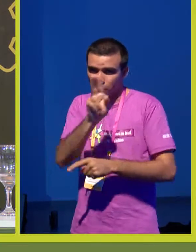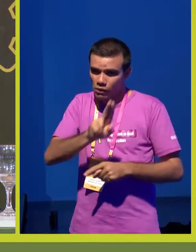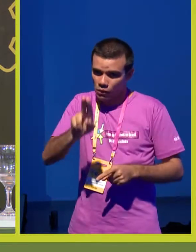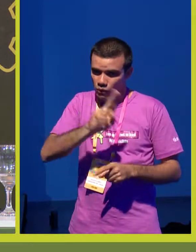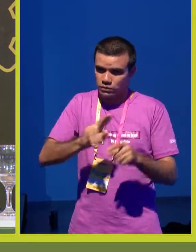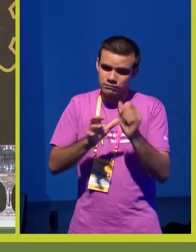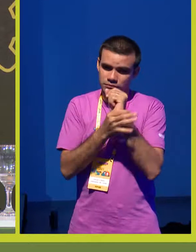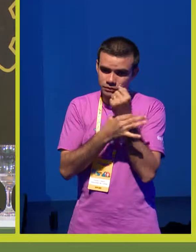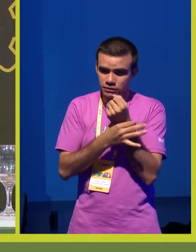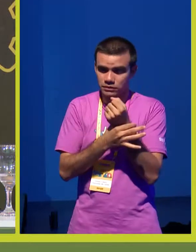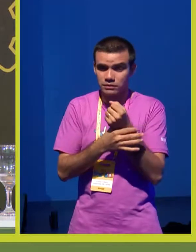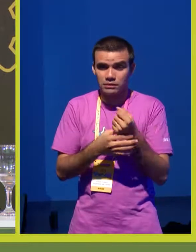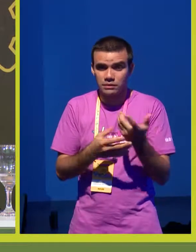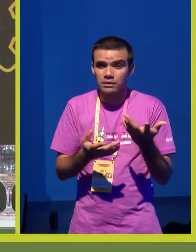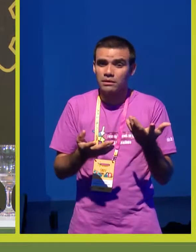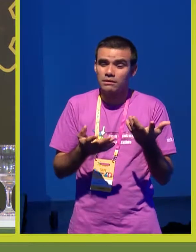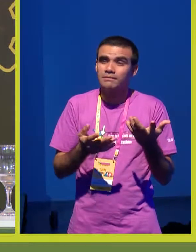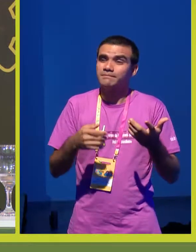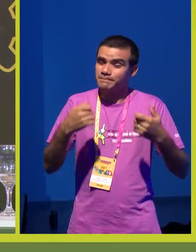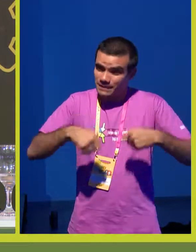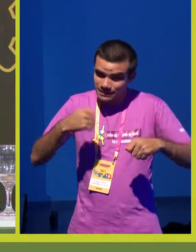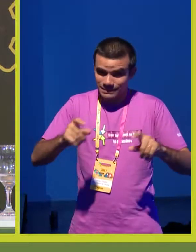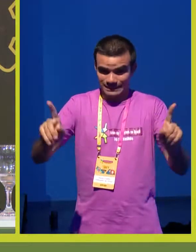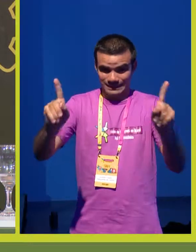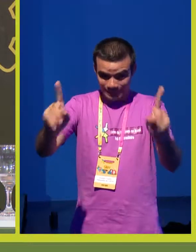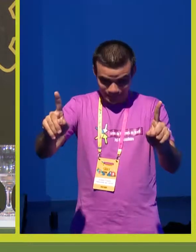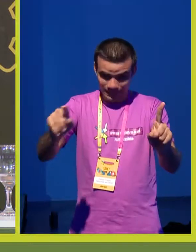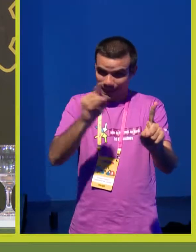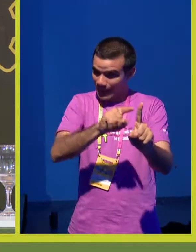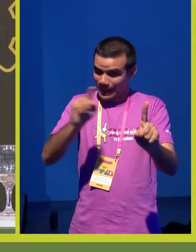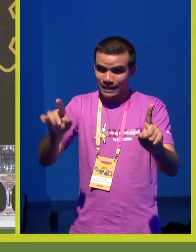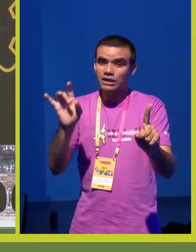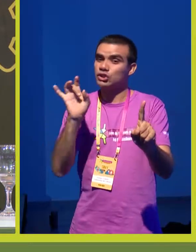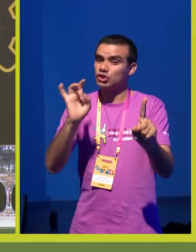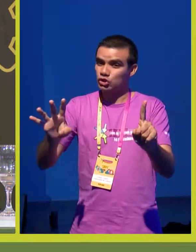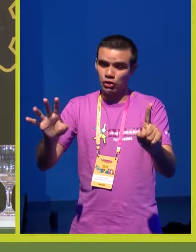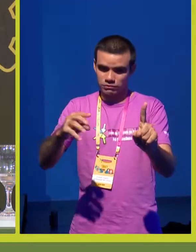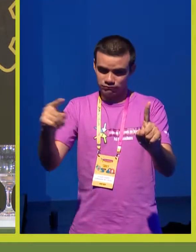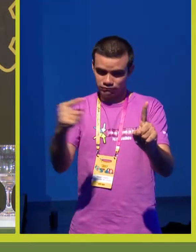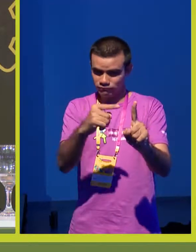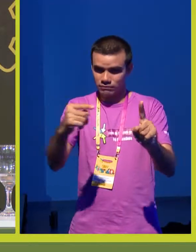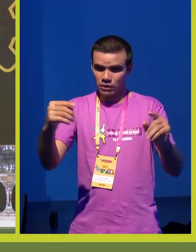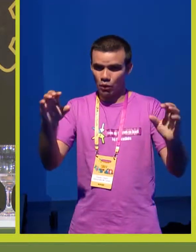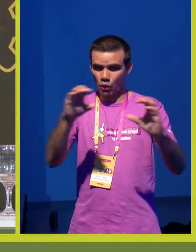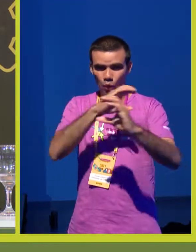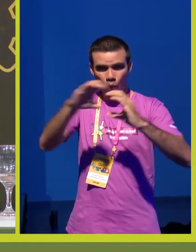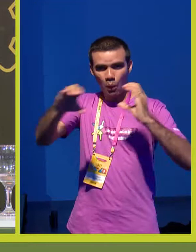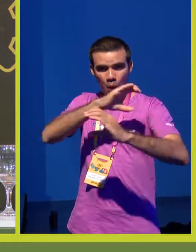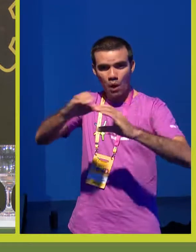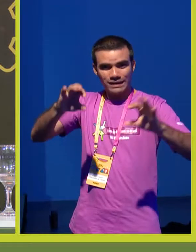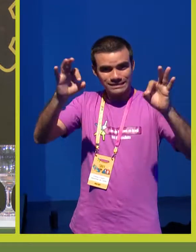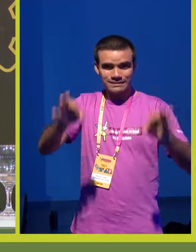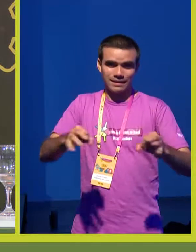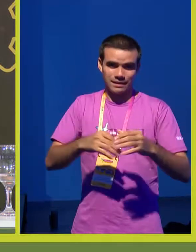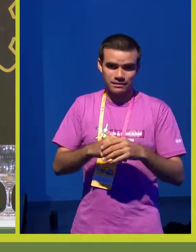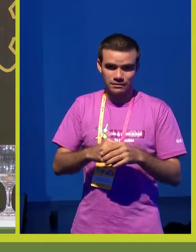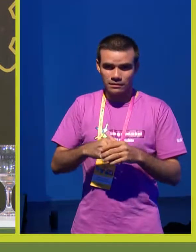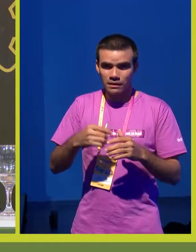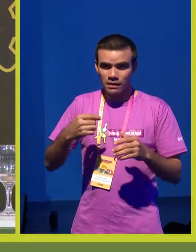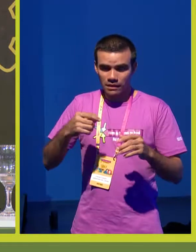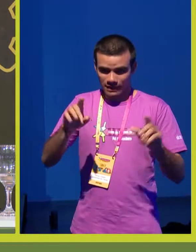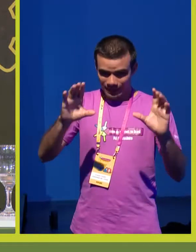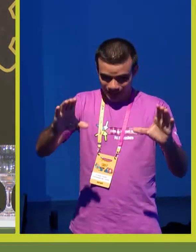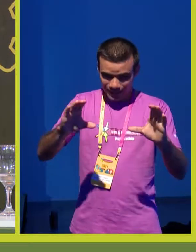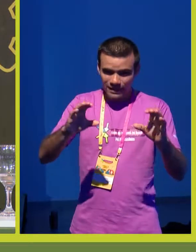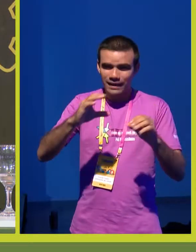mecanismo que é fundamental para que os participantes tenham certeza que eles estão falando com o destinatário correto. Em mensageiros com criptografia